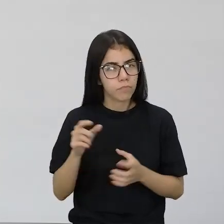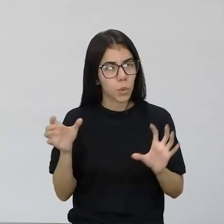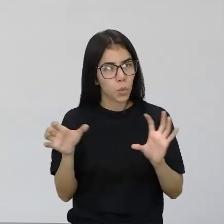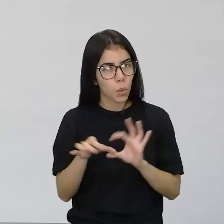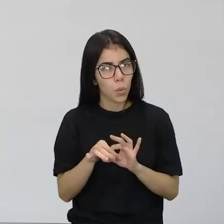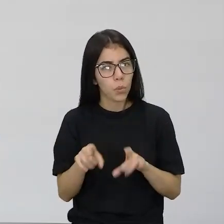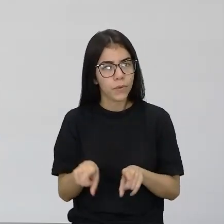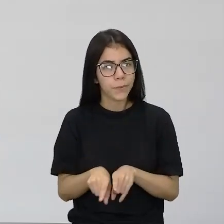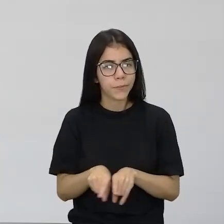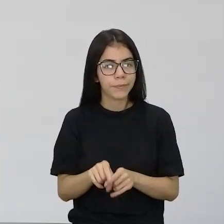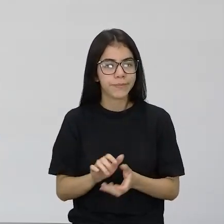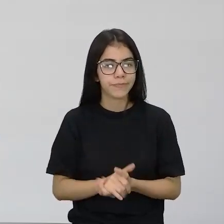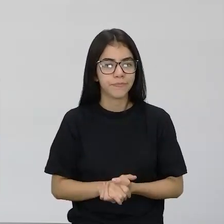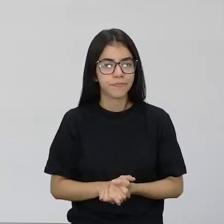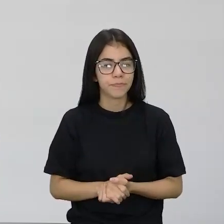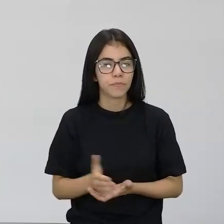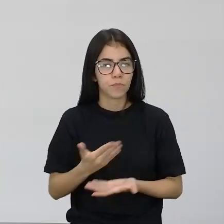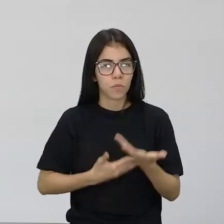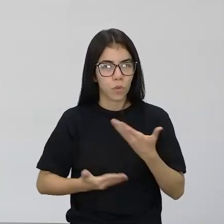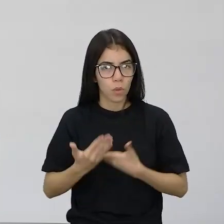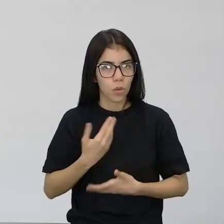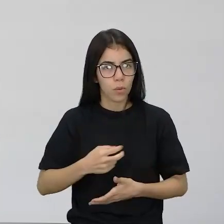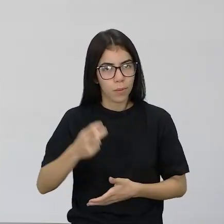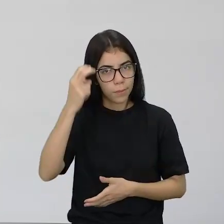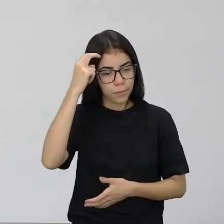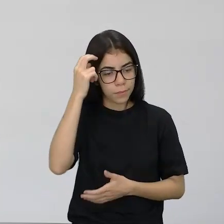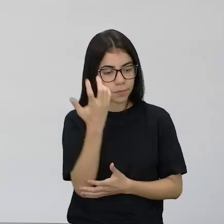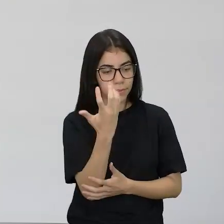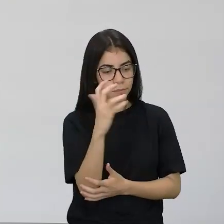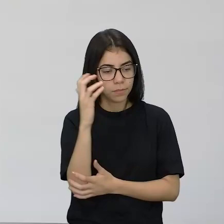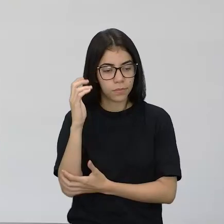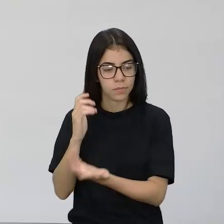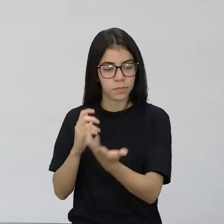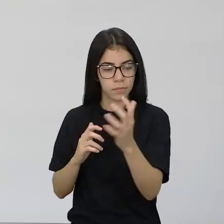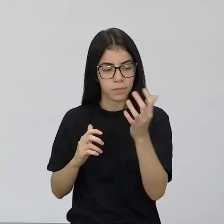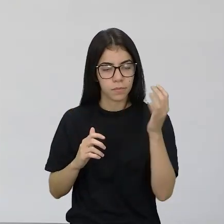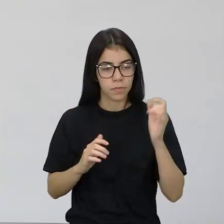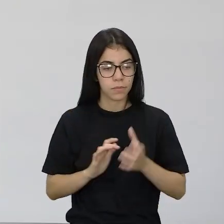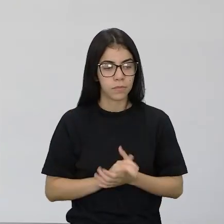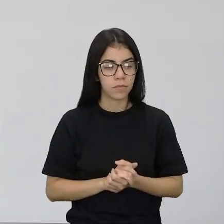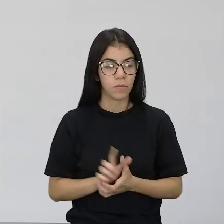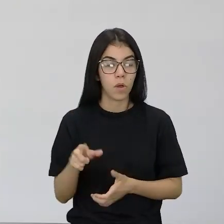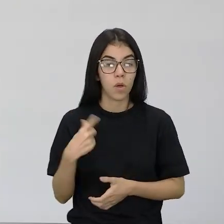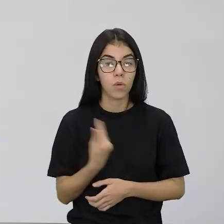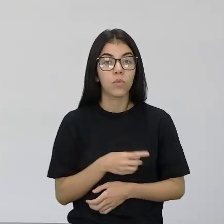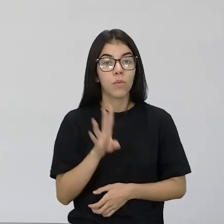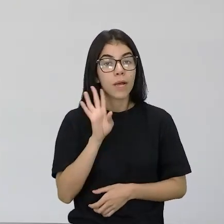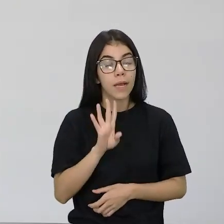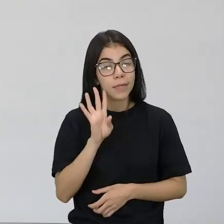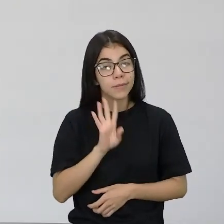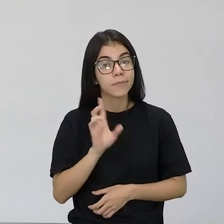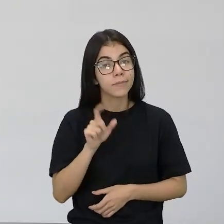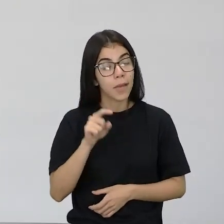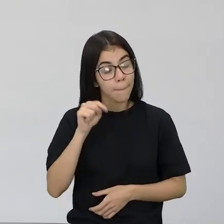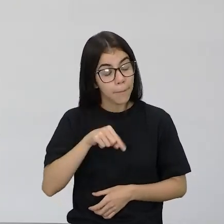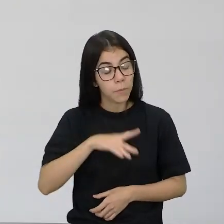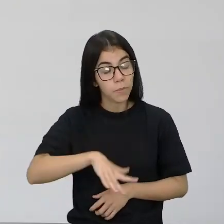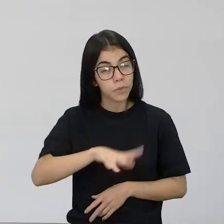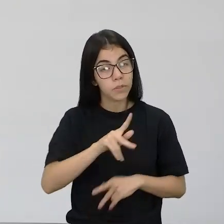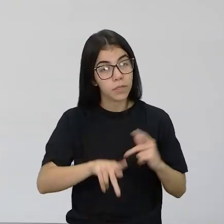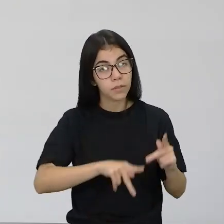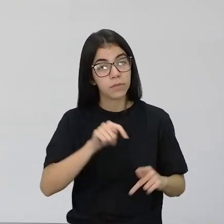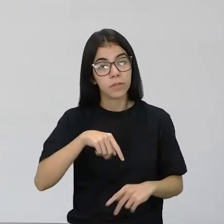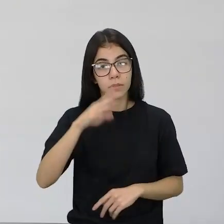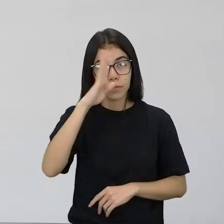tempo todo aí com o meio ambiente, com a natureza. Muito legal saber aí que a gente tem aí uma população aqui no Brasil que